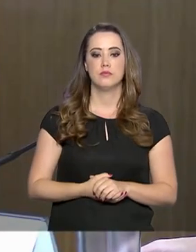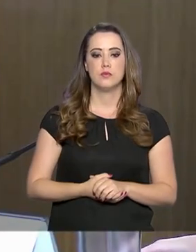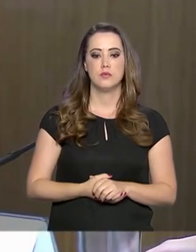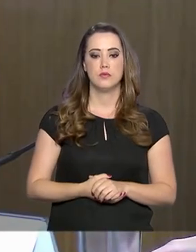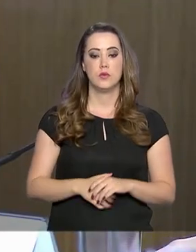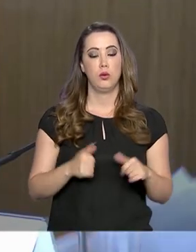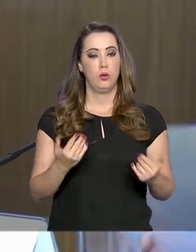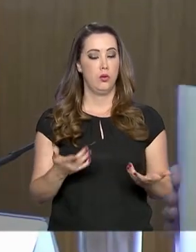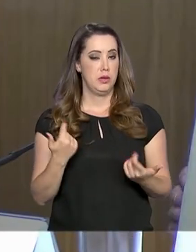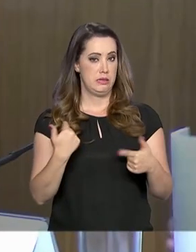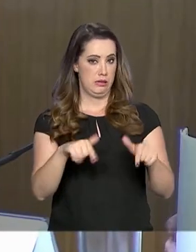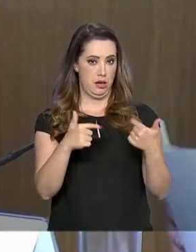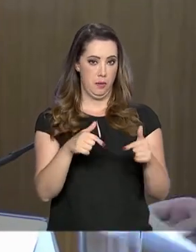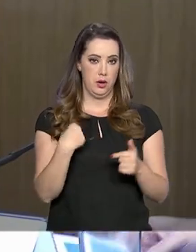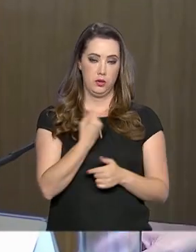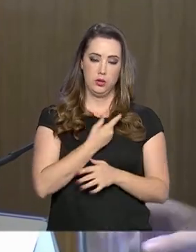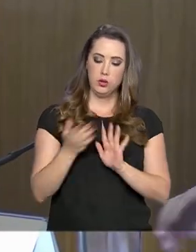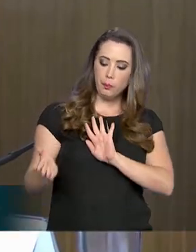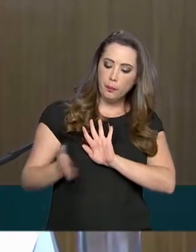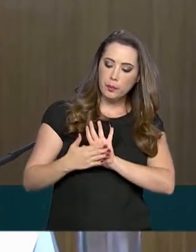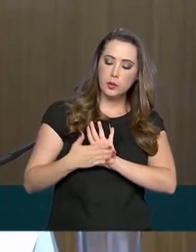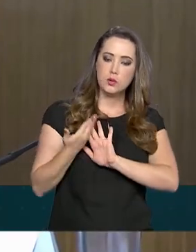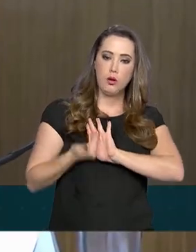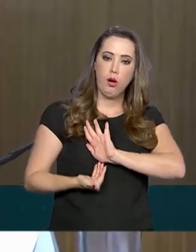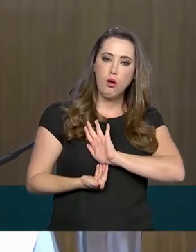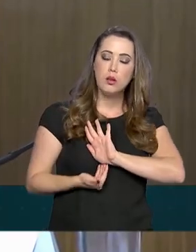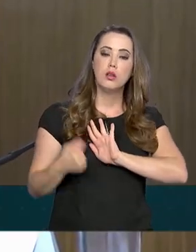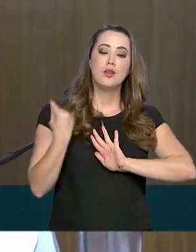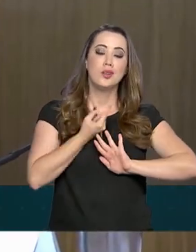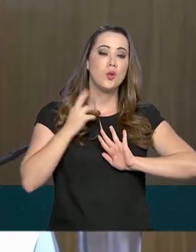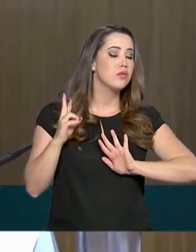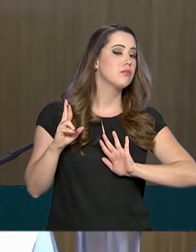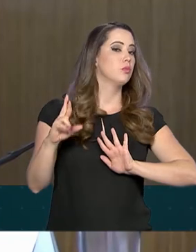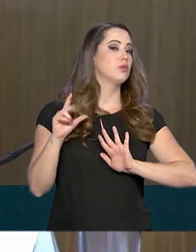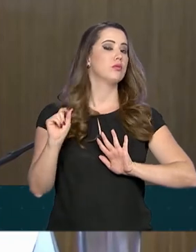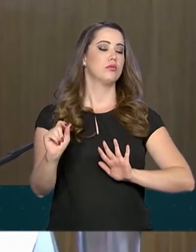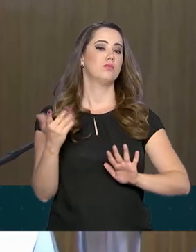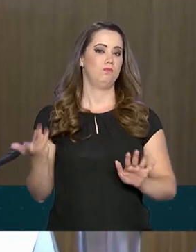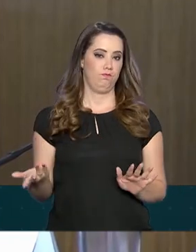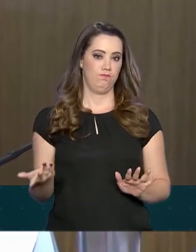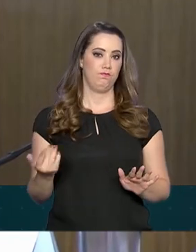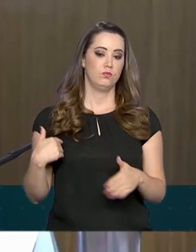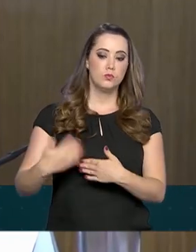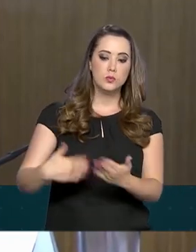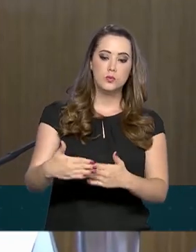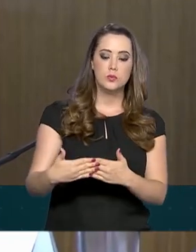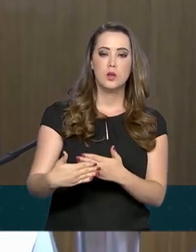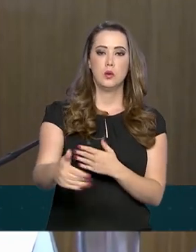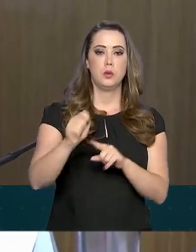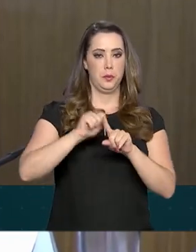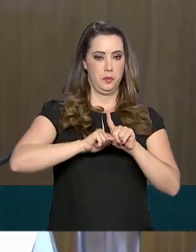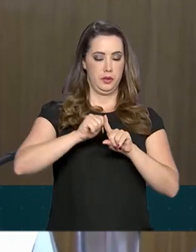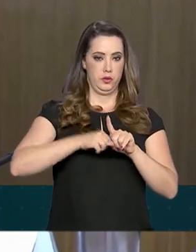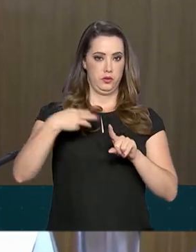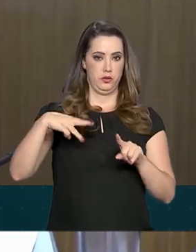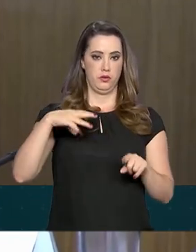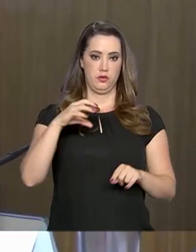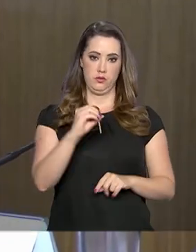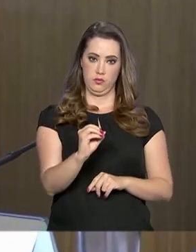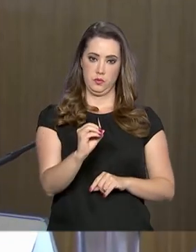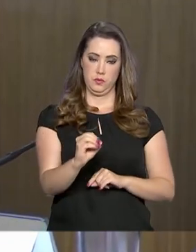Com essas ações que nós estamos propondo, a nossa expectativa é que, ao longo do mês de março, quando elas